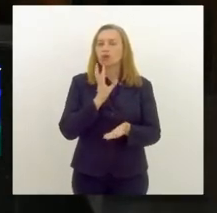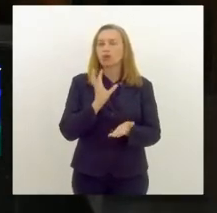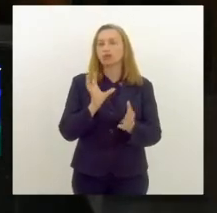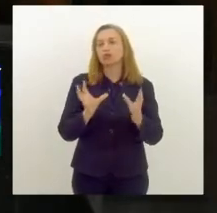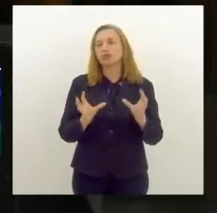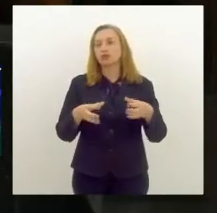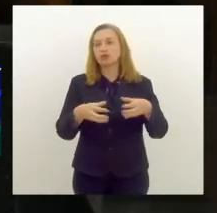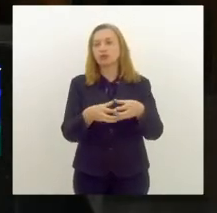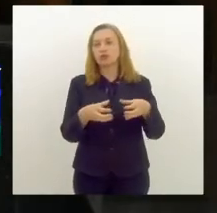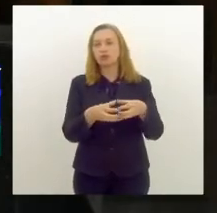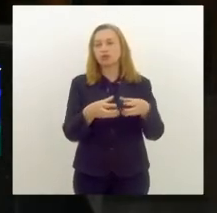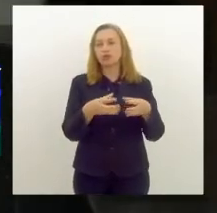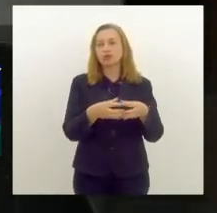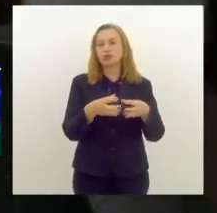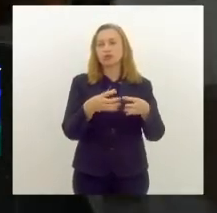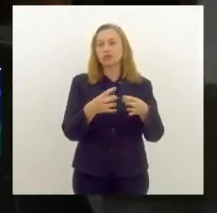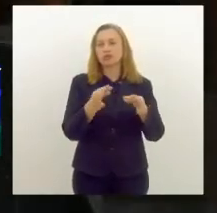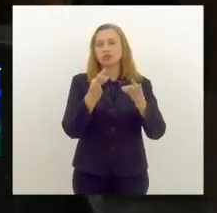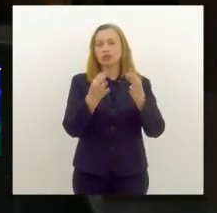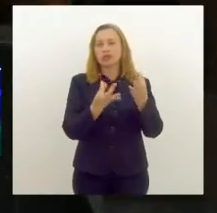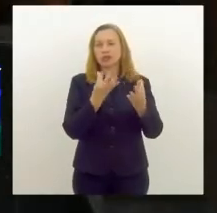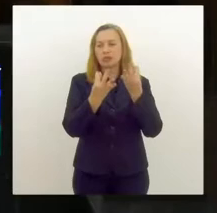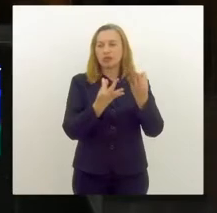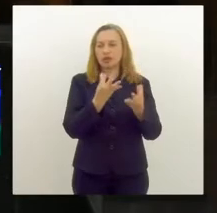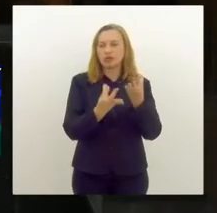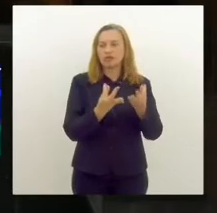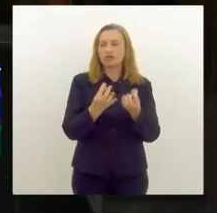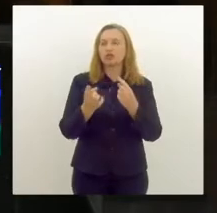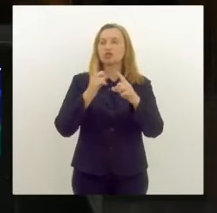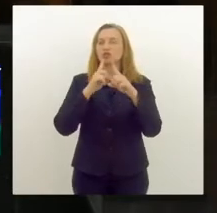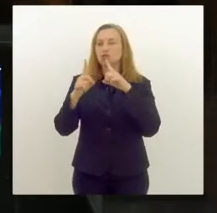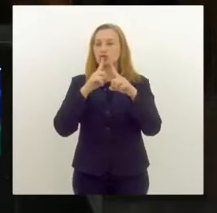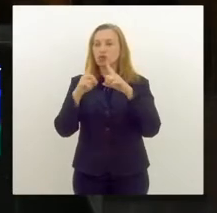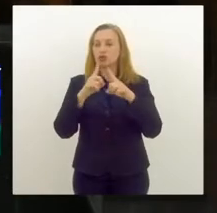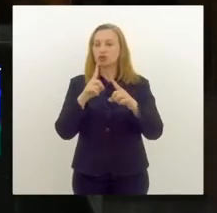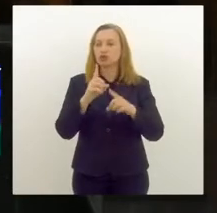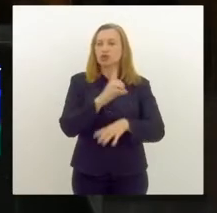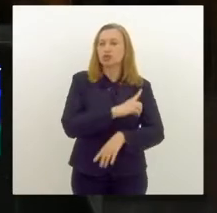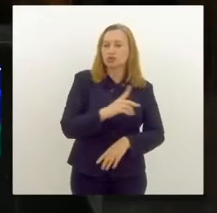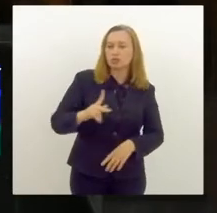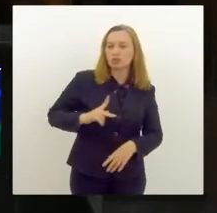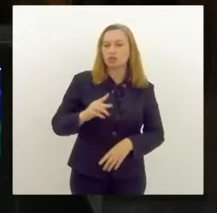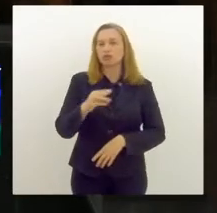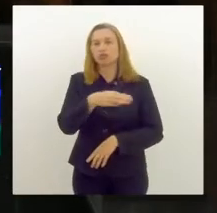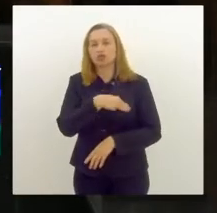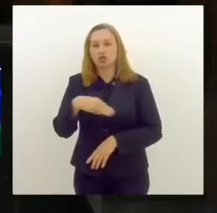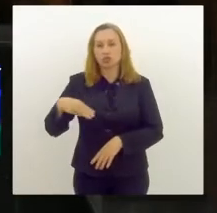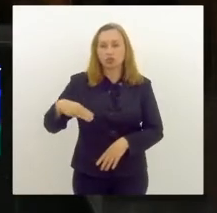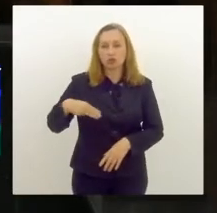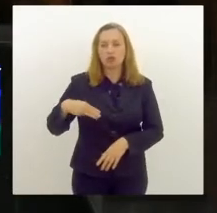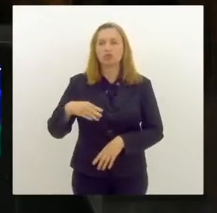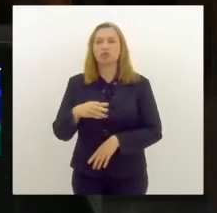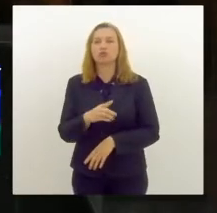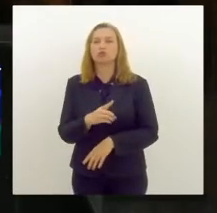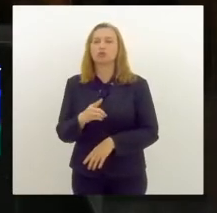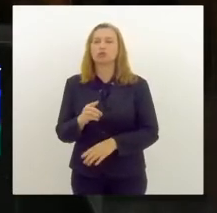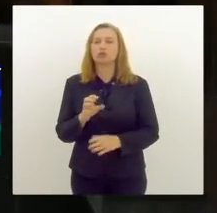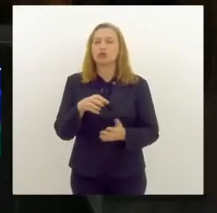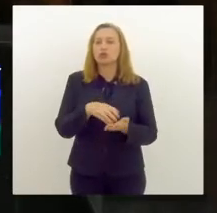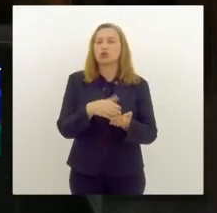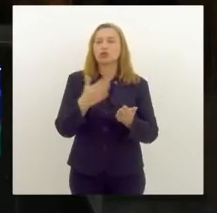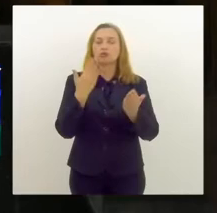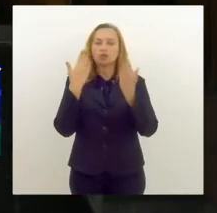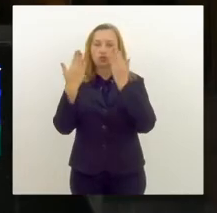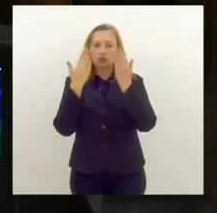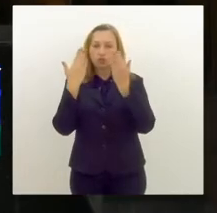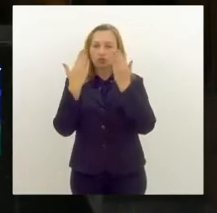terapêuticas. E a gente tem feito muitos debates com a Defensoria Pública, com o Ministério Público, com o Conselho Regional de